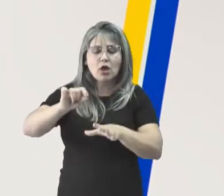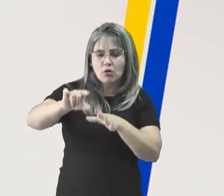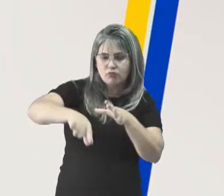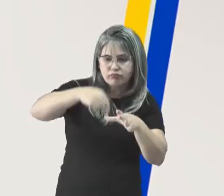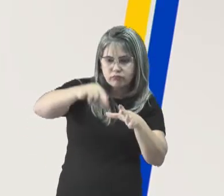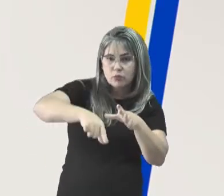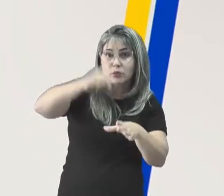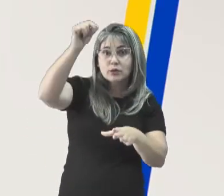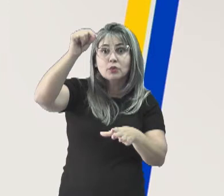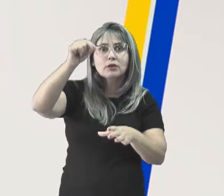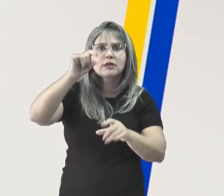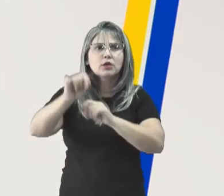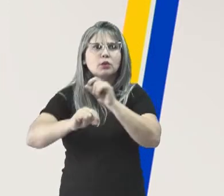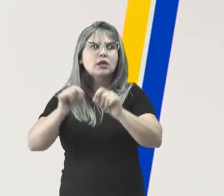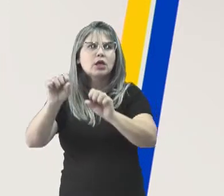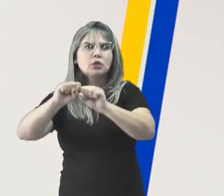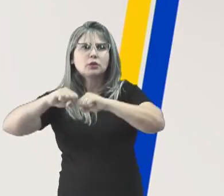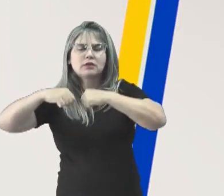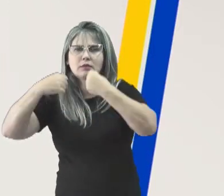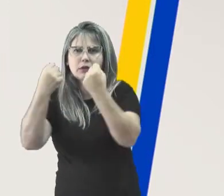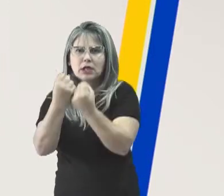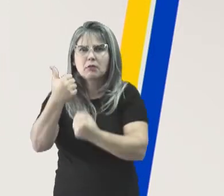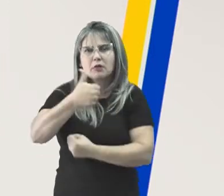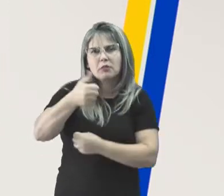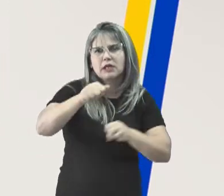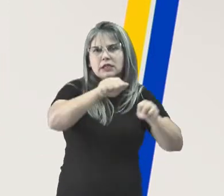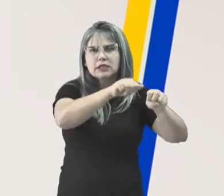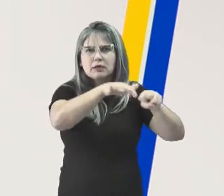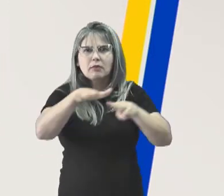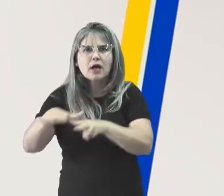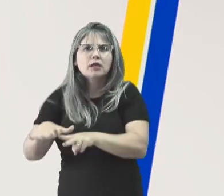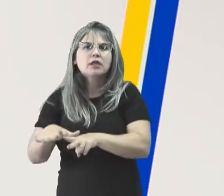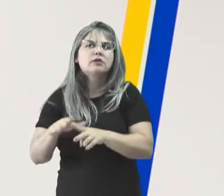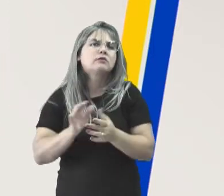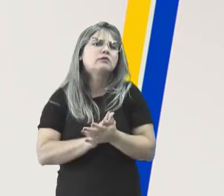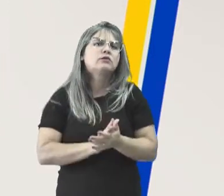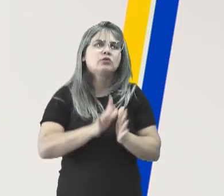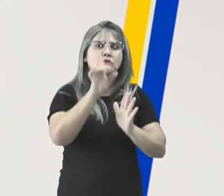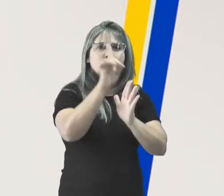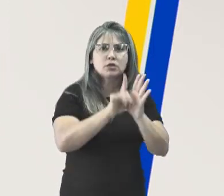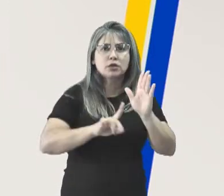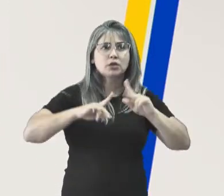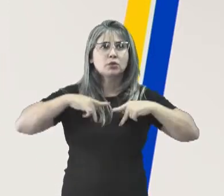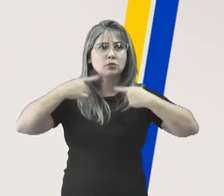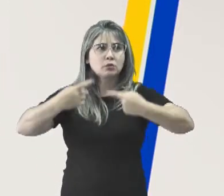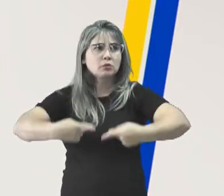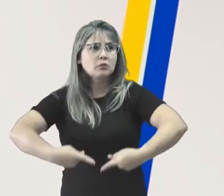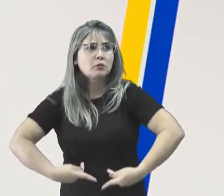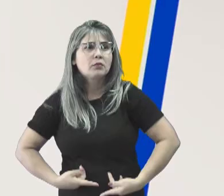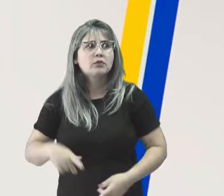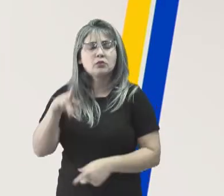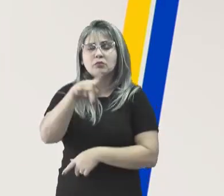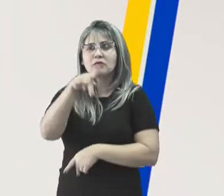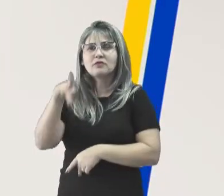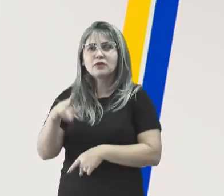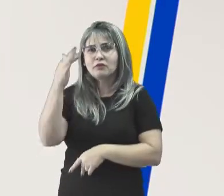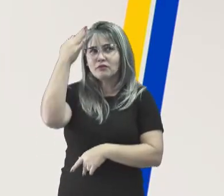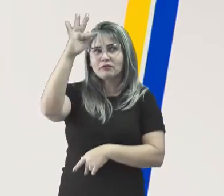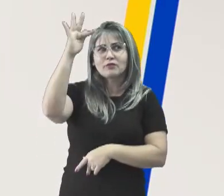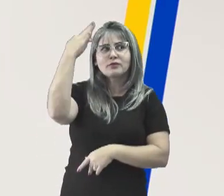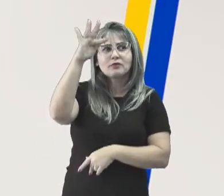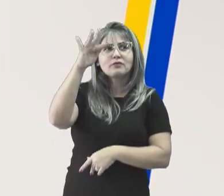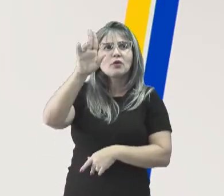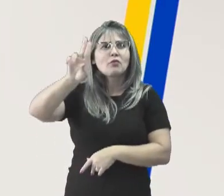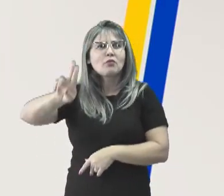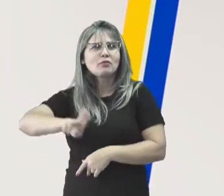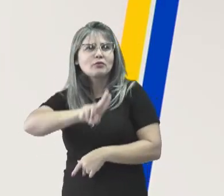da primeira semana dos direitos humanos, o professor de filosofia utilizou uma urna de acrílico com formato